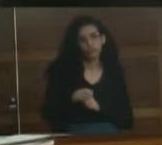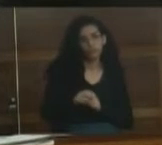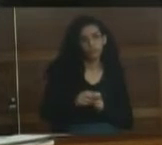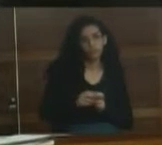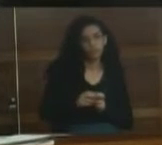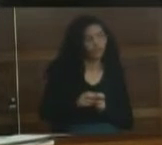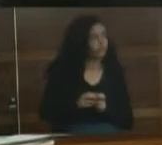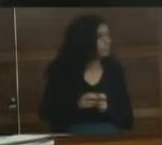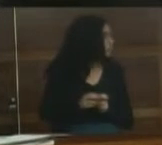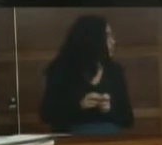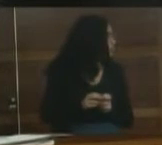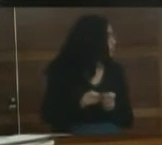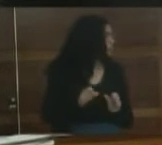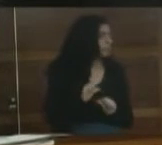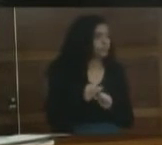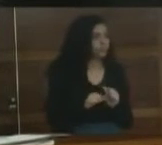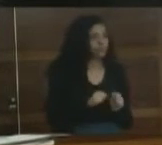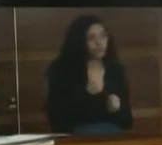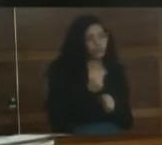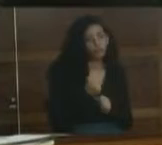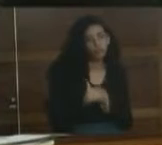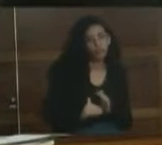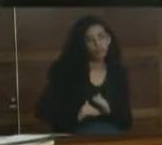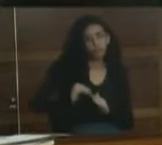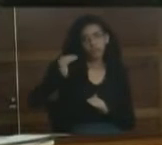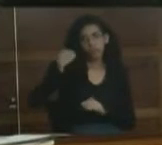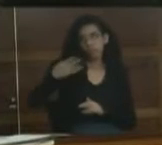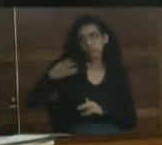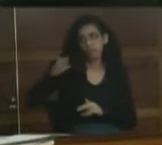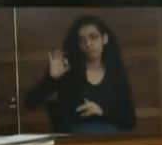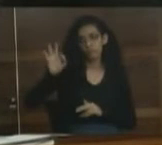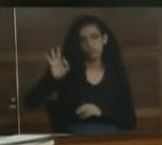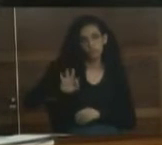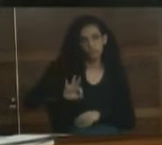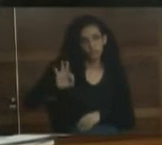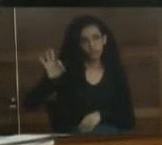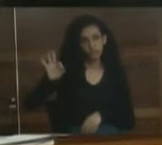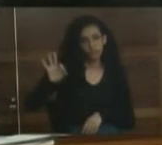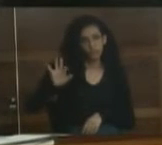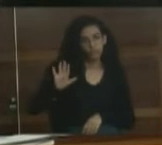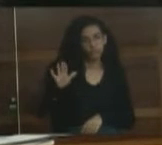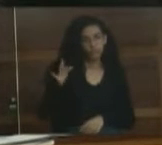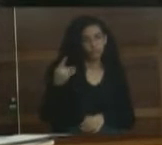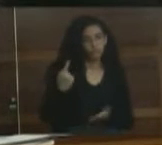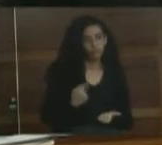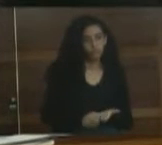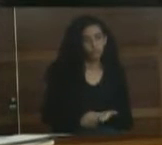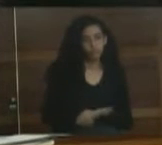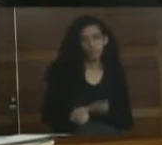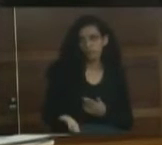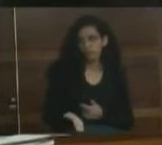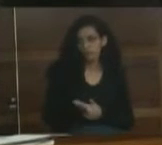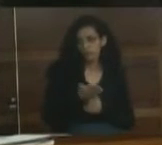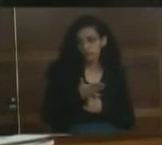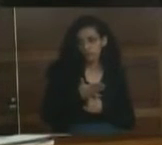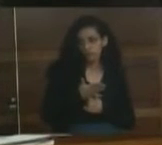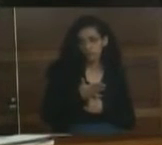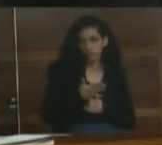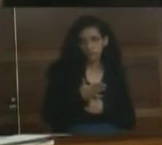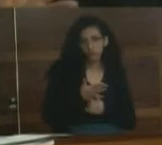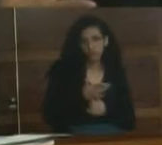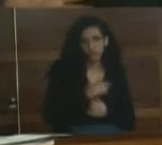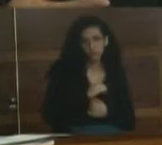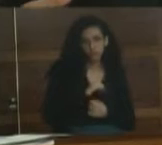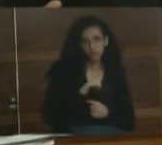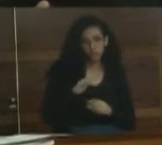do mundo dos municípios a esse de 2 para quase quatro por cento isso anterior um contrato que nos ajudou a ter